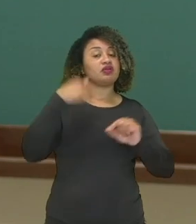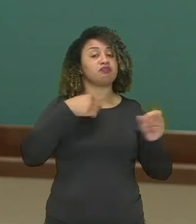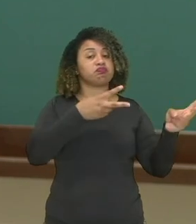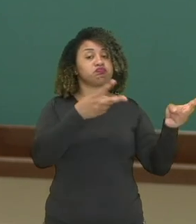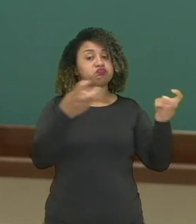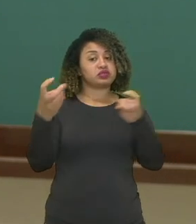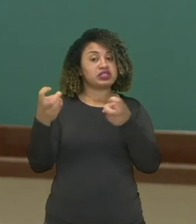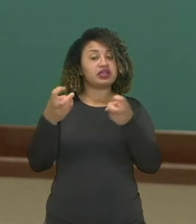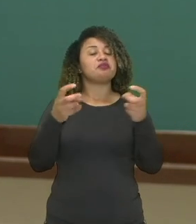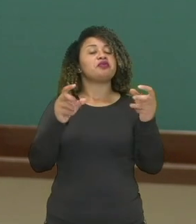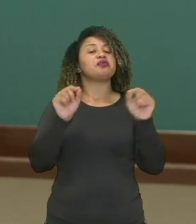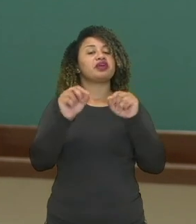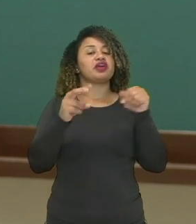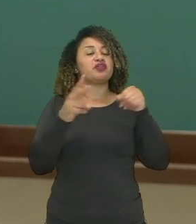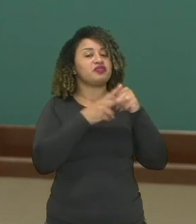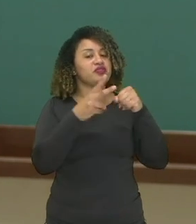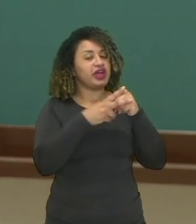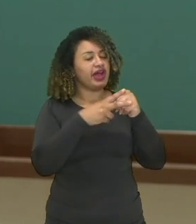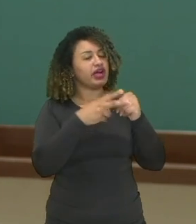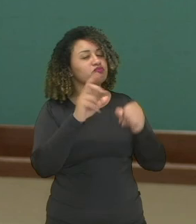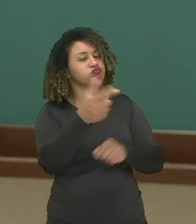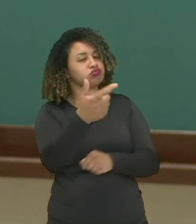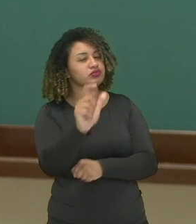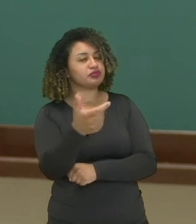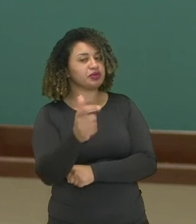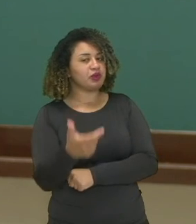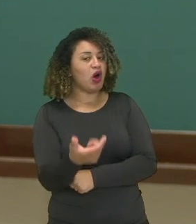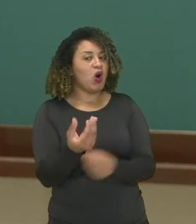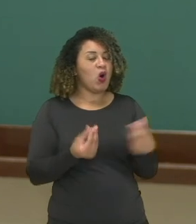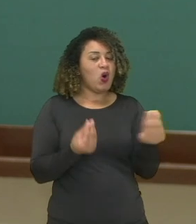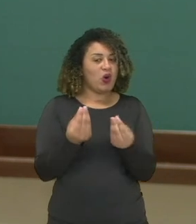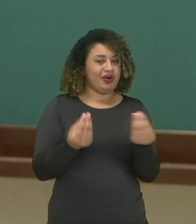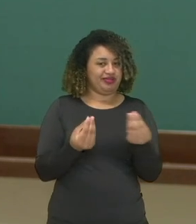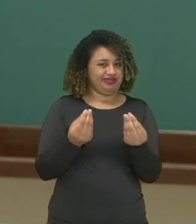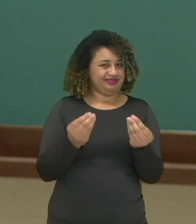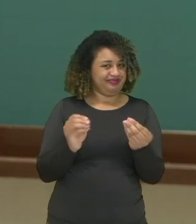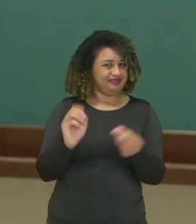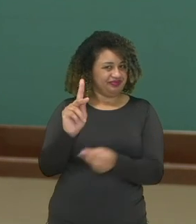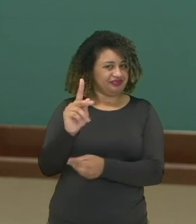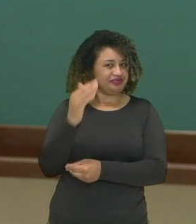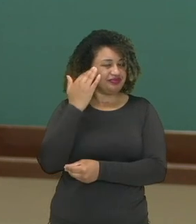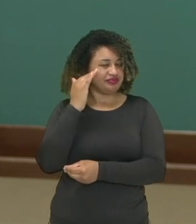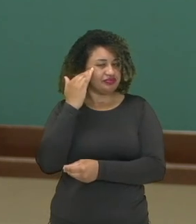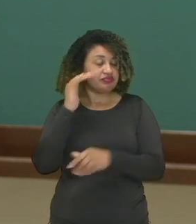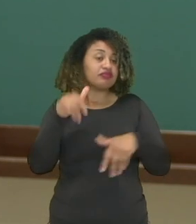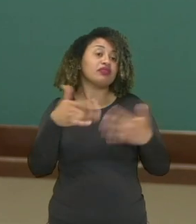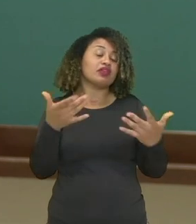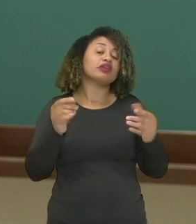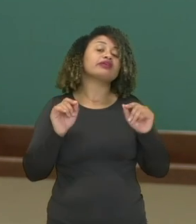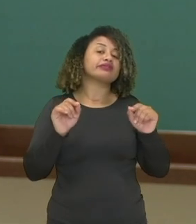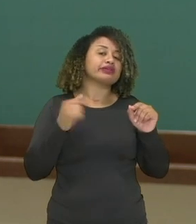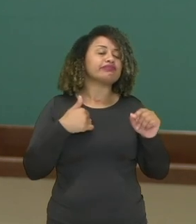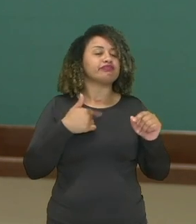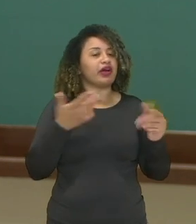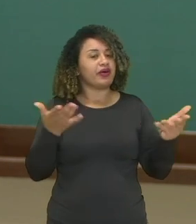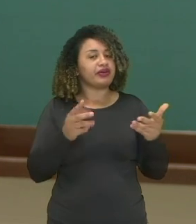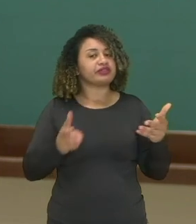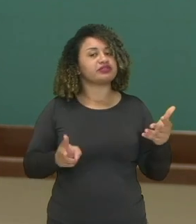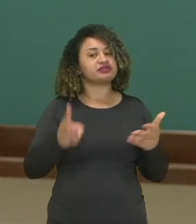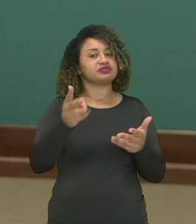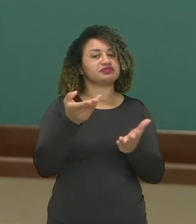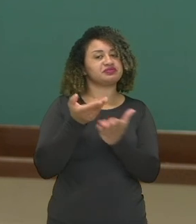a conjugação dos verbos. Certo? Então, tranquilitos, vamos a seguir.